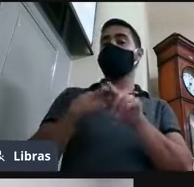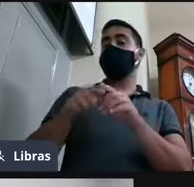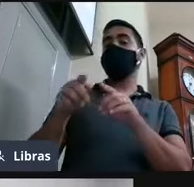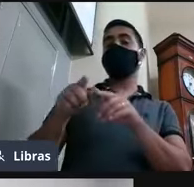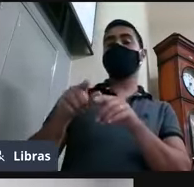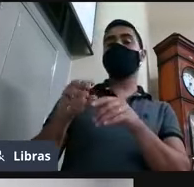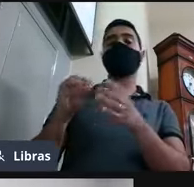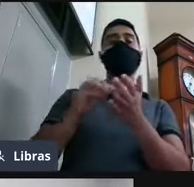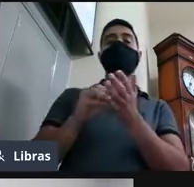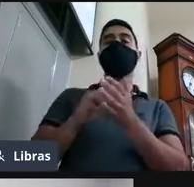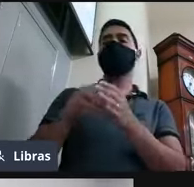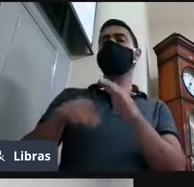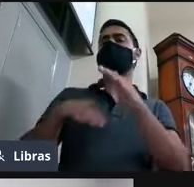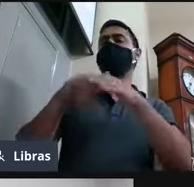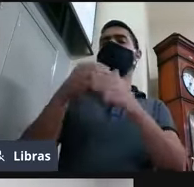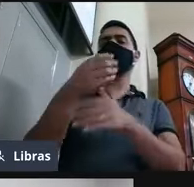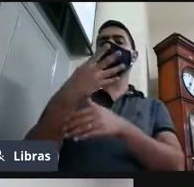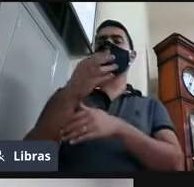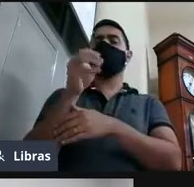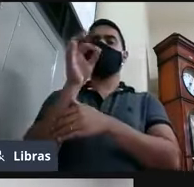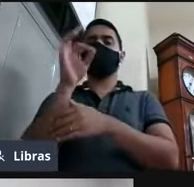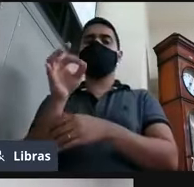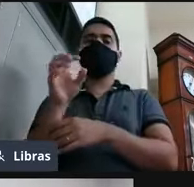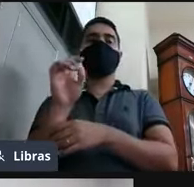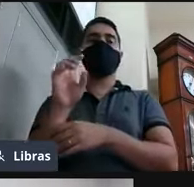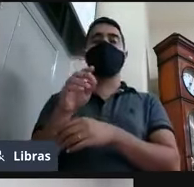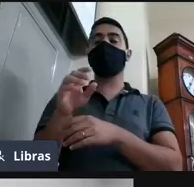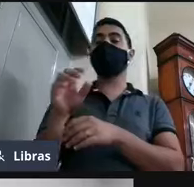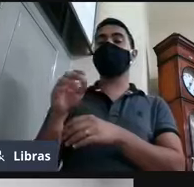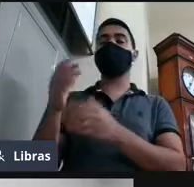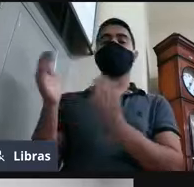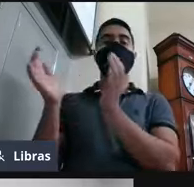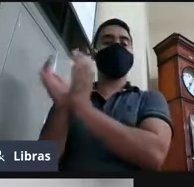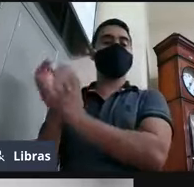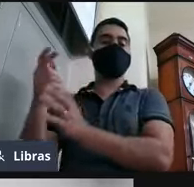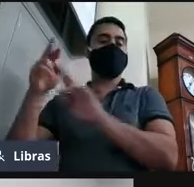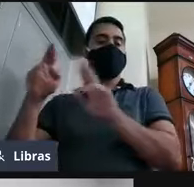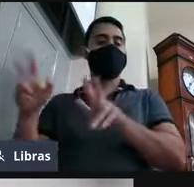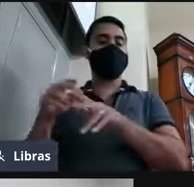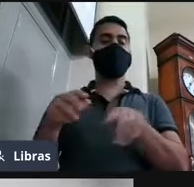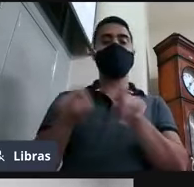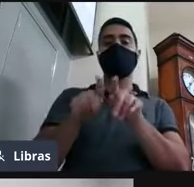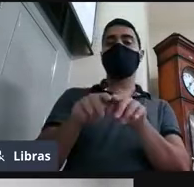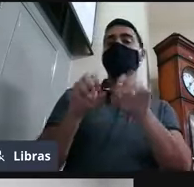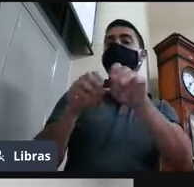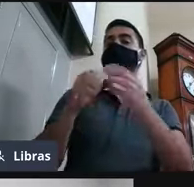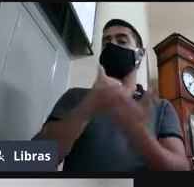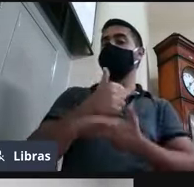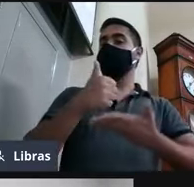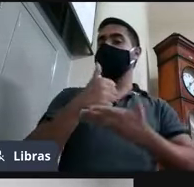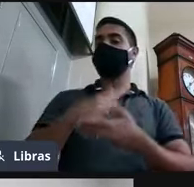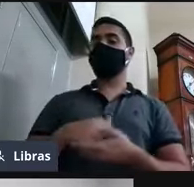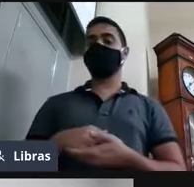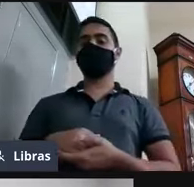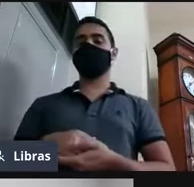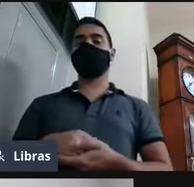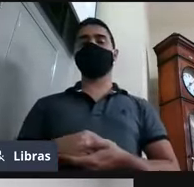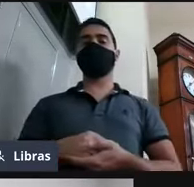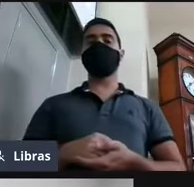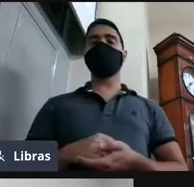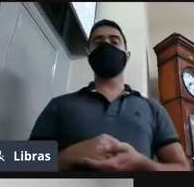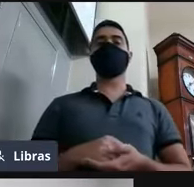restante, de no máximo 40%, seja aplicada nas demais ações de manutenção e desenvolvimento também da educação básica pública. Para os